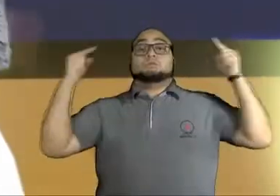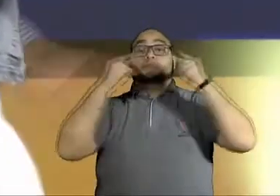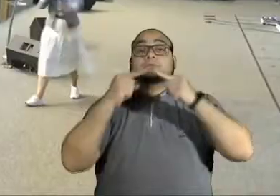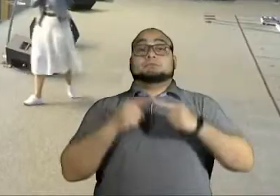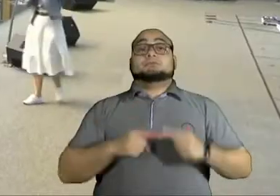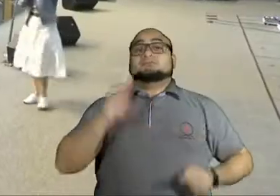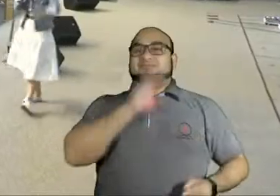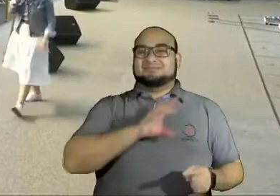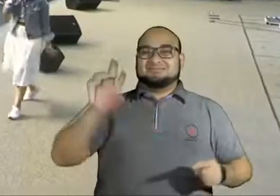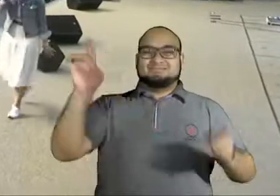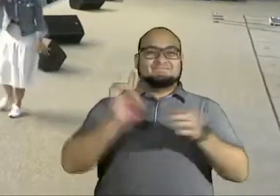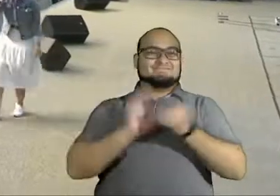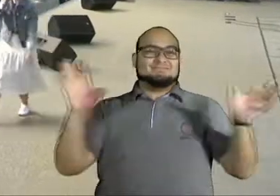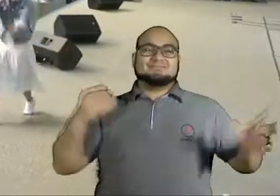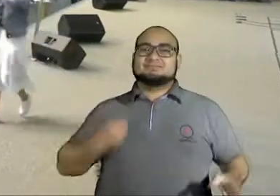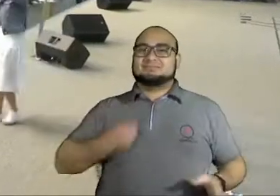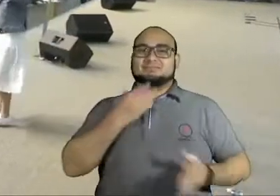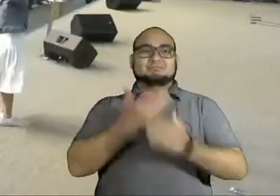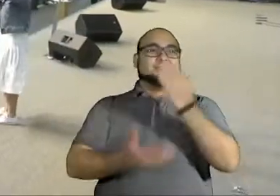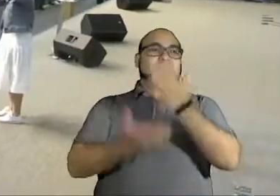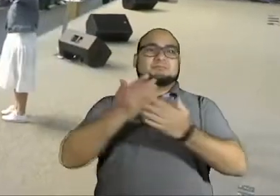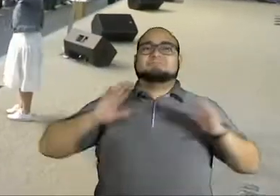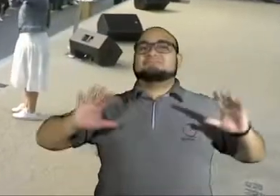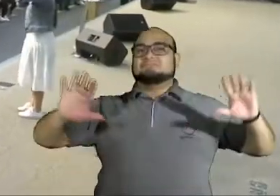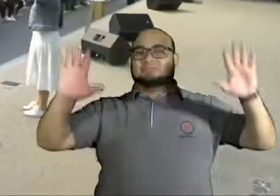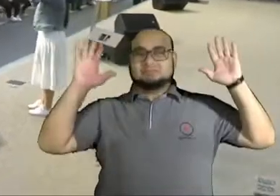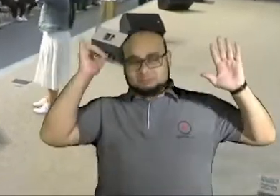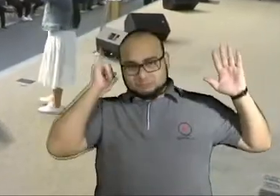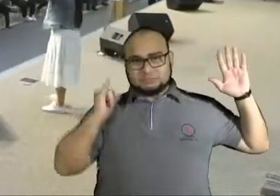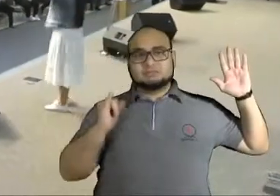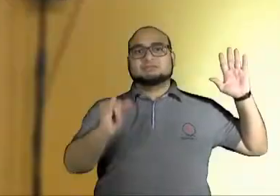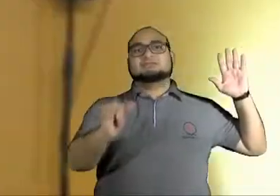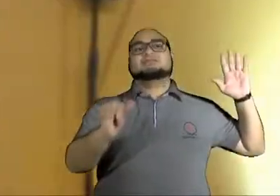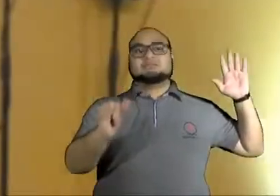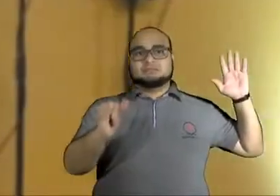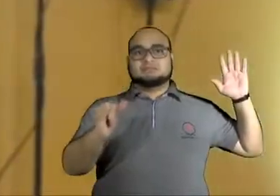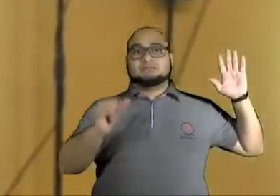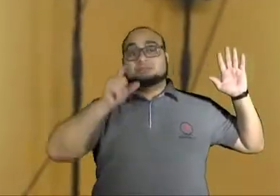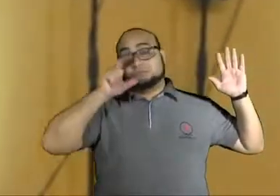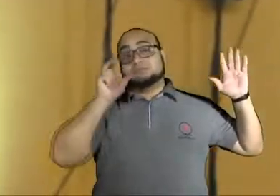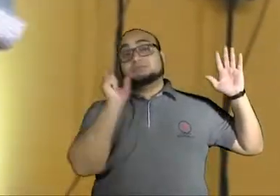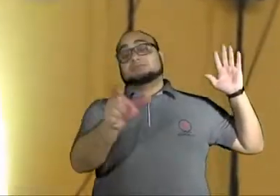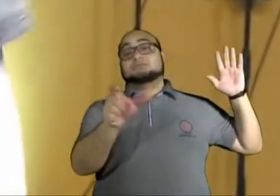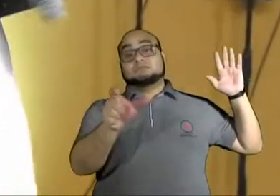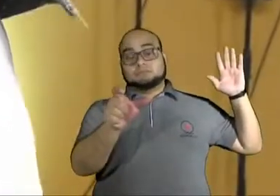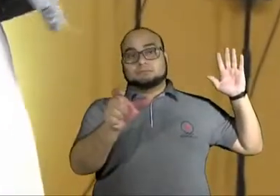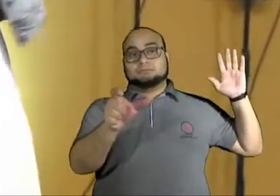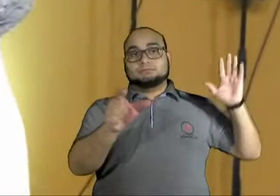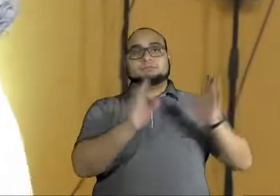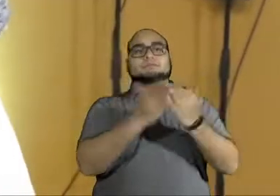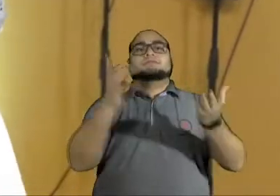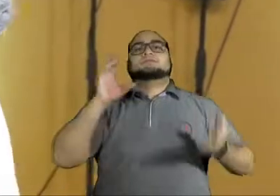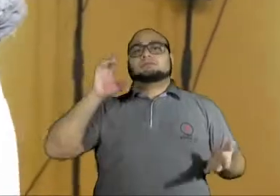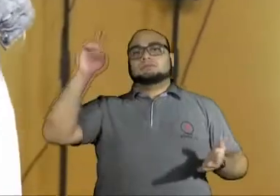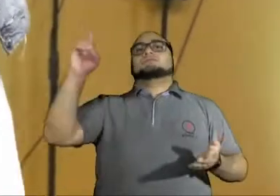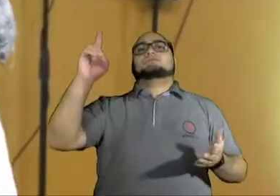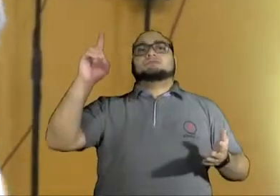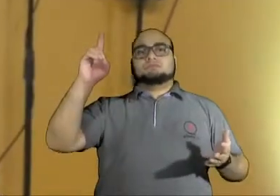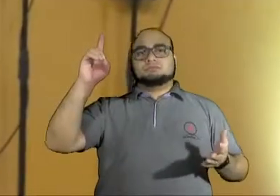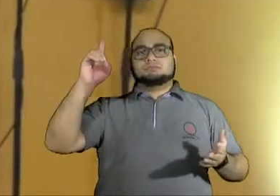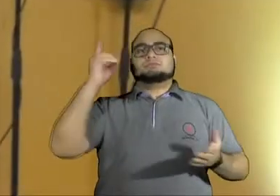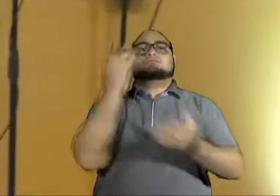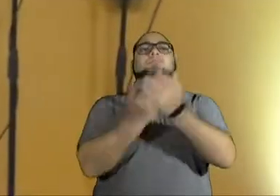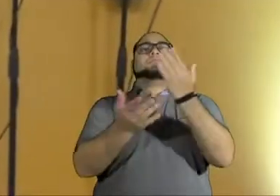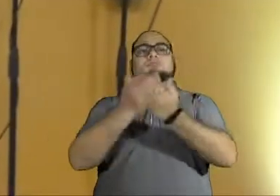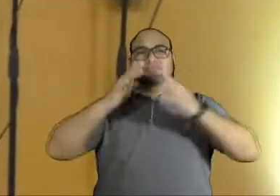sobre a minha vida. Levante a sua mão. Eu estou declarando esta palavra sobre a própria palavra de Deus. Estenda ela bem alto.